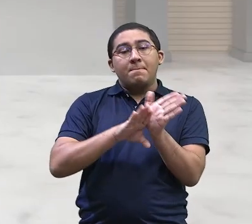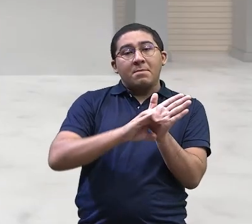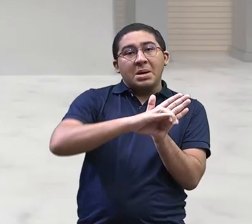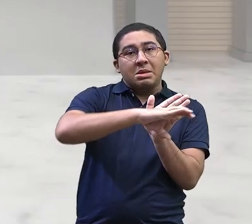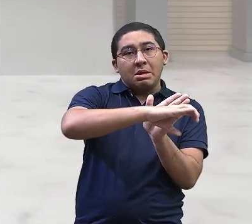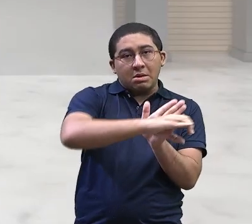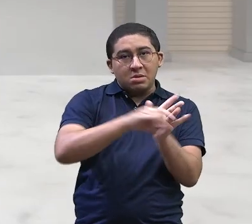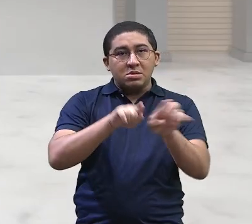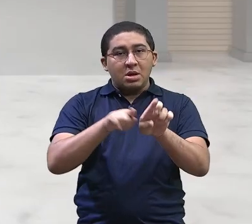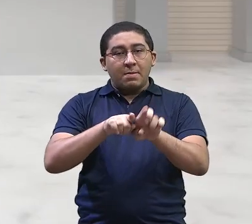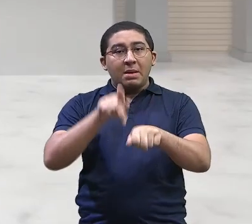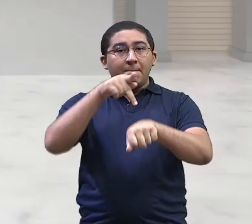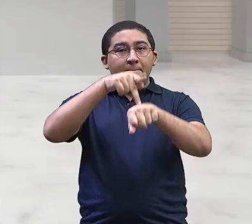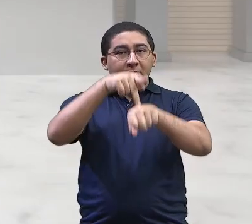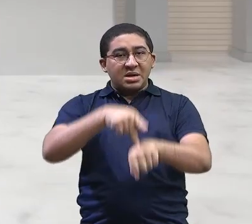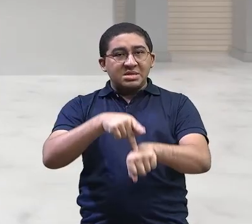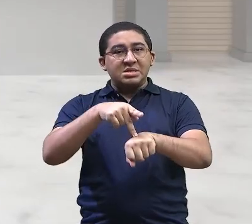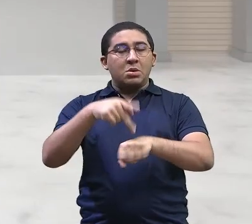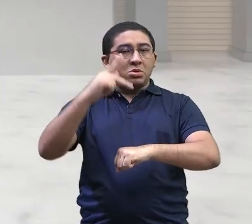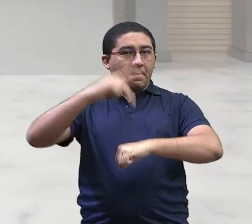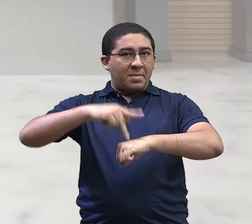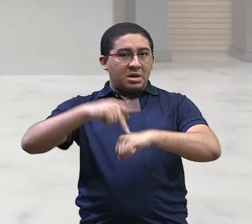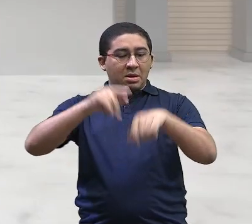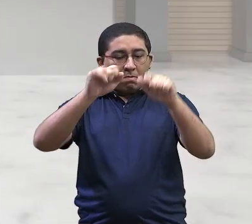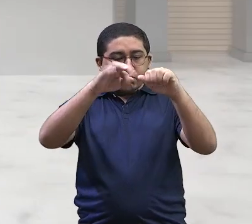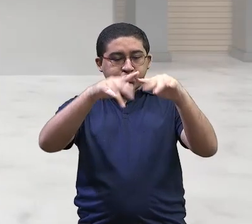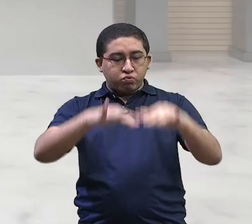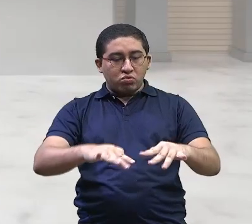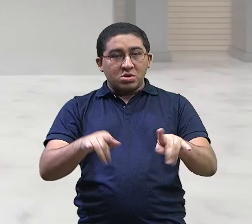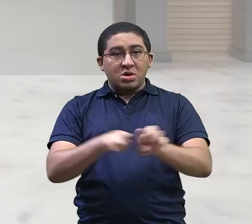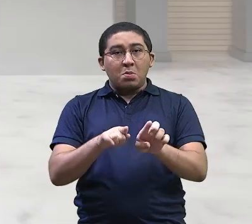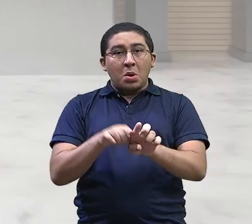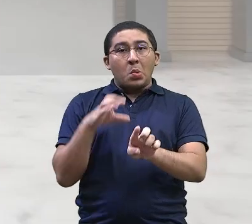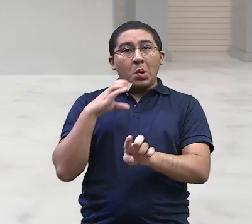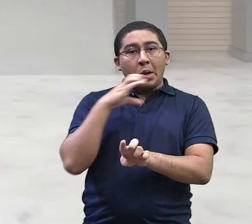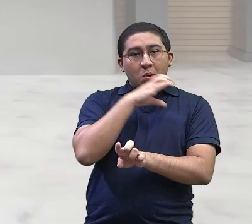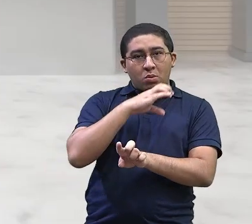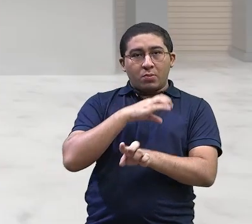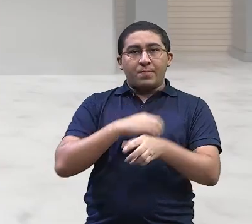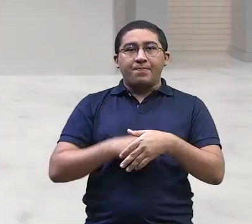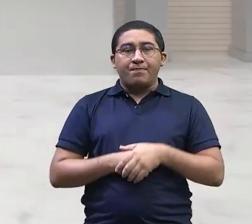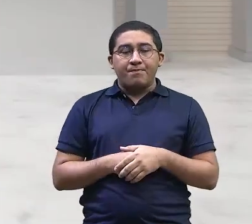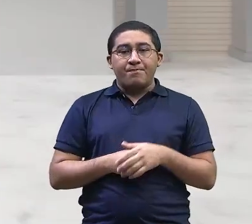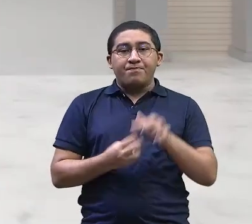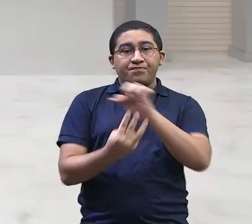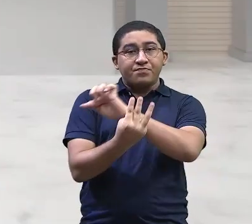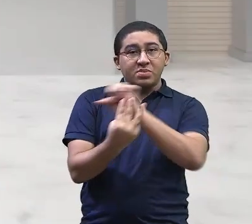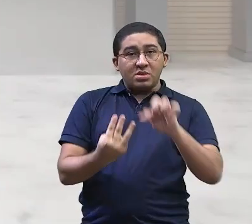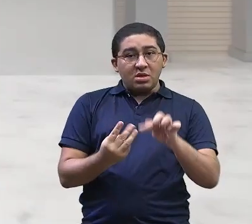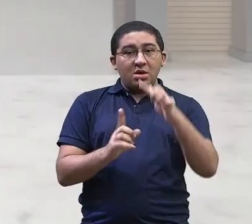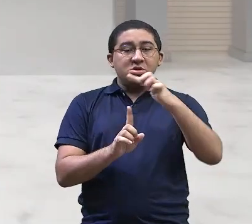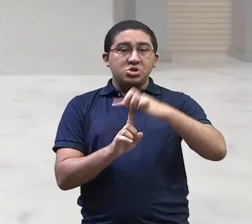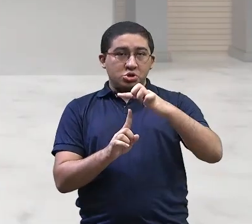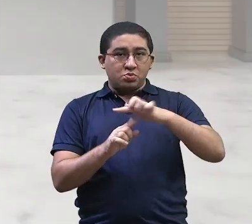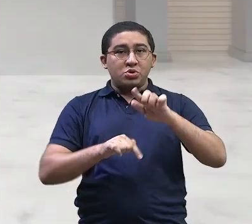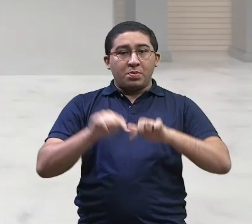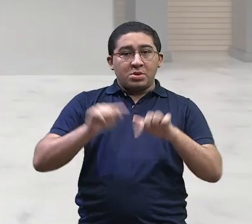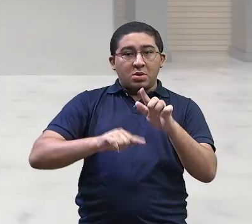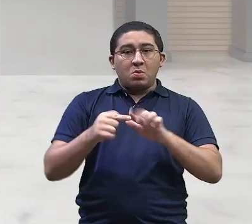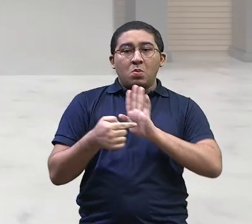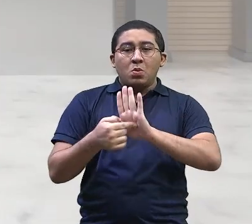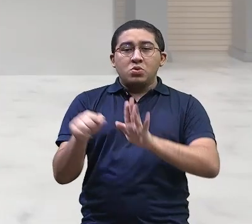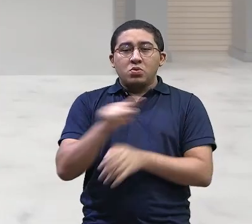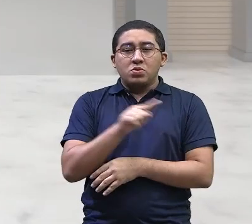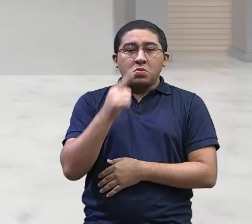também da pressão do ambiente e do calor. Existem 3 tipos de combustíveis fósseis, vou apresentar aqui